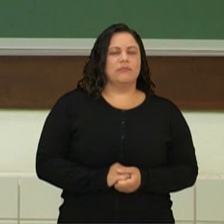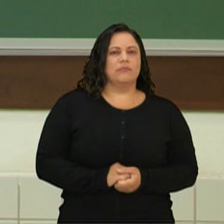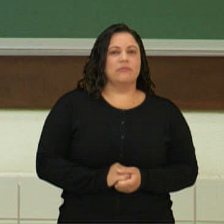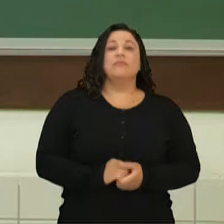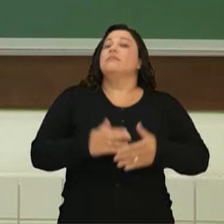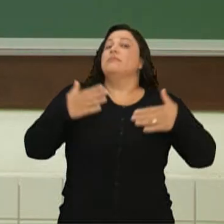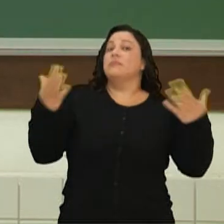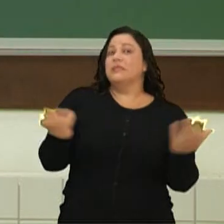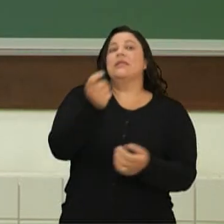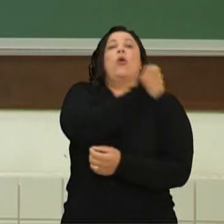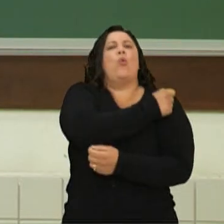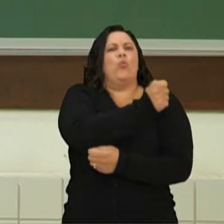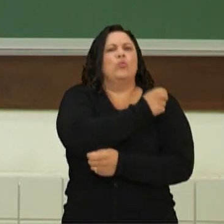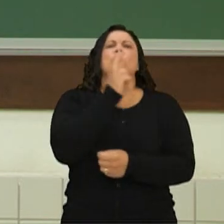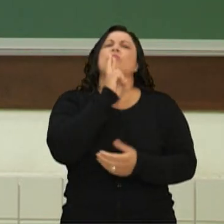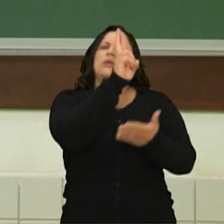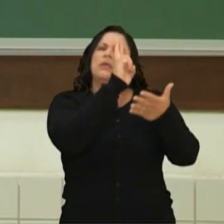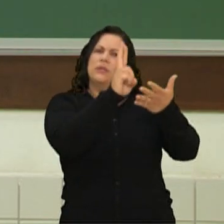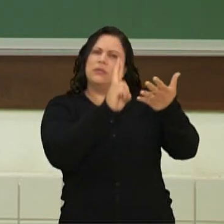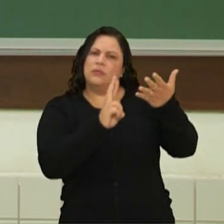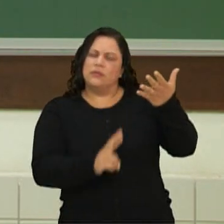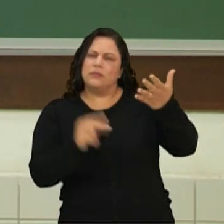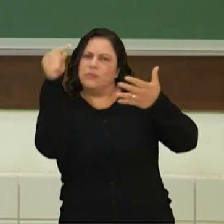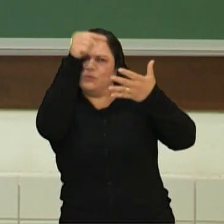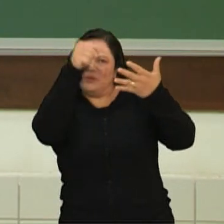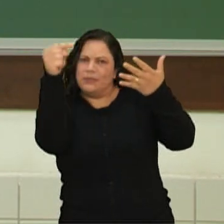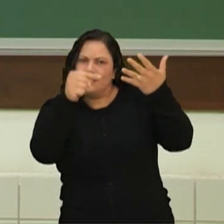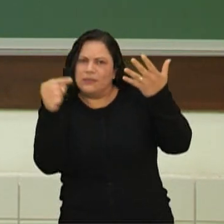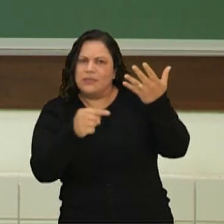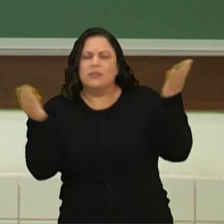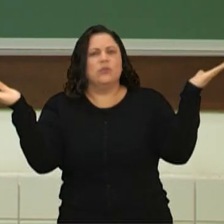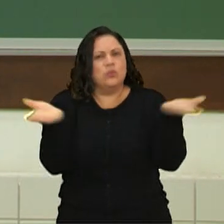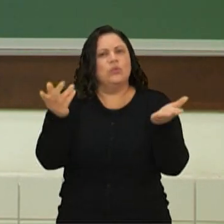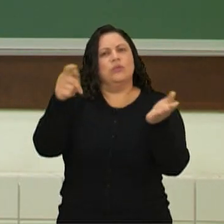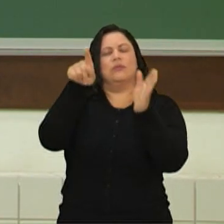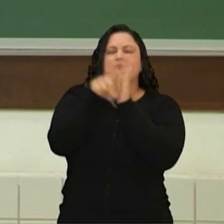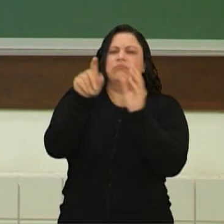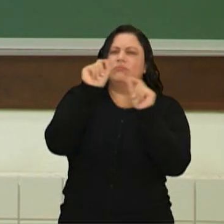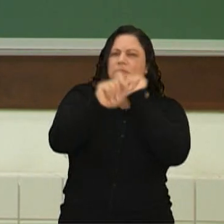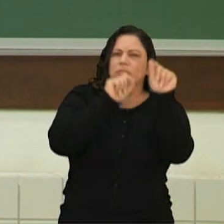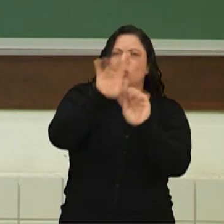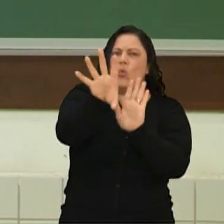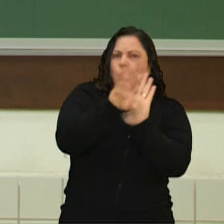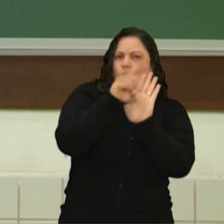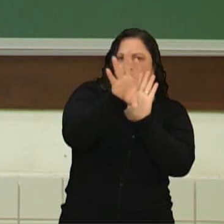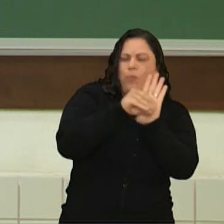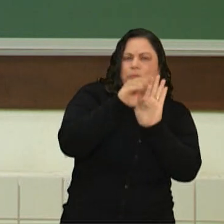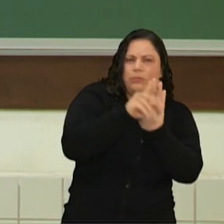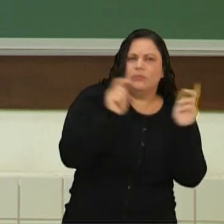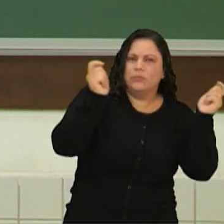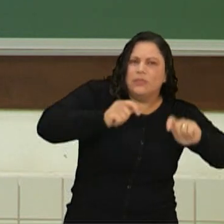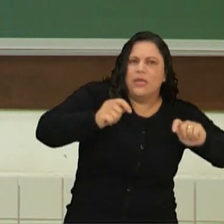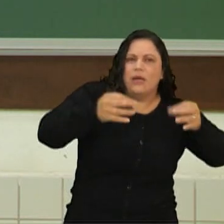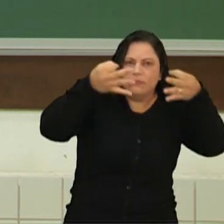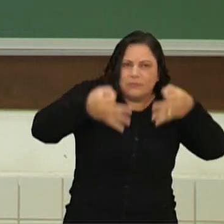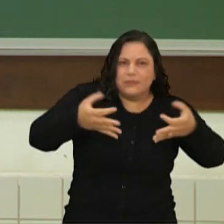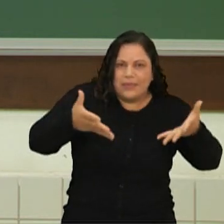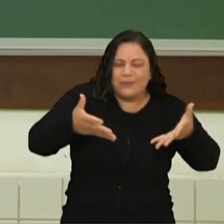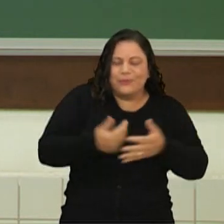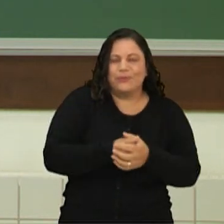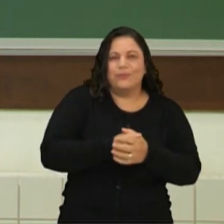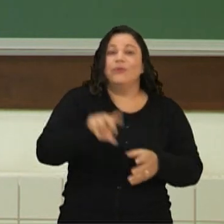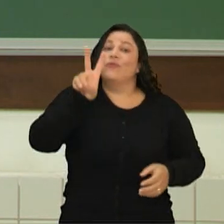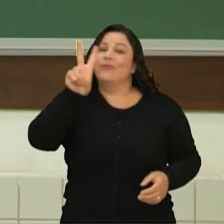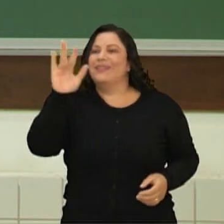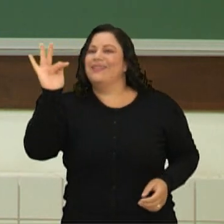Então, estudantes, vocês responderam as questões que lá colocaram no caderno, escreveram um enunciado lá como tinha que ser feito, verdadeiro e falso?